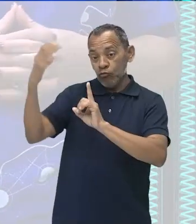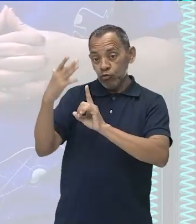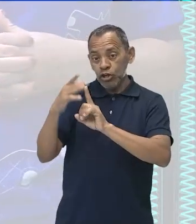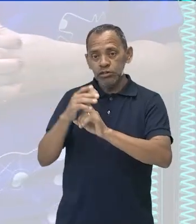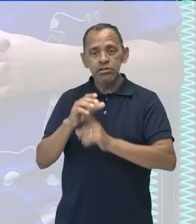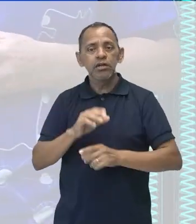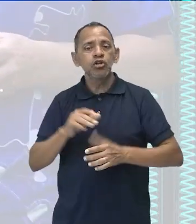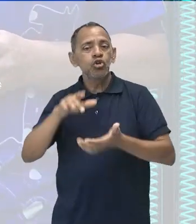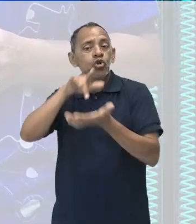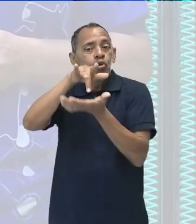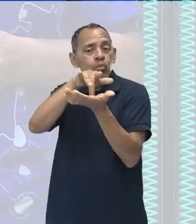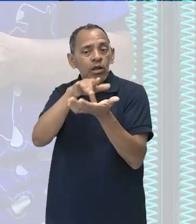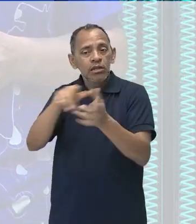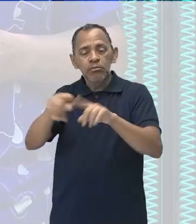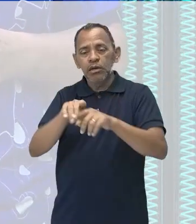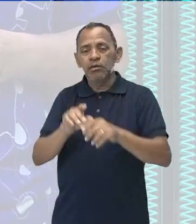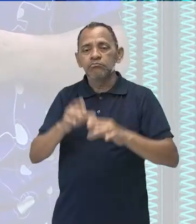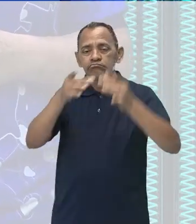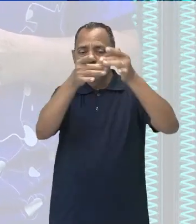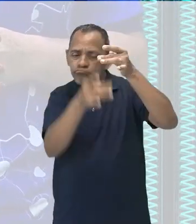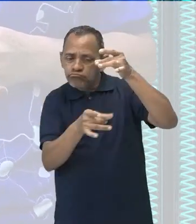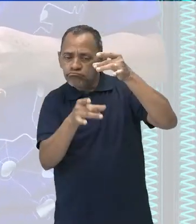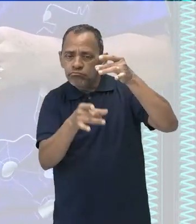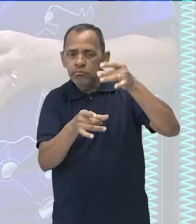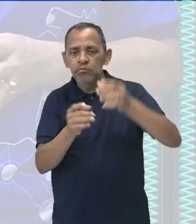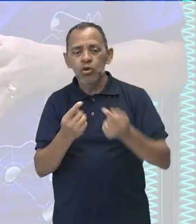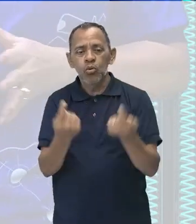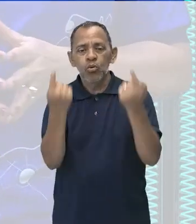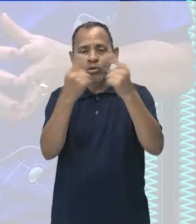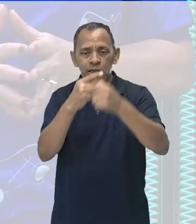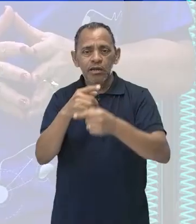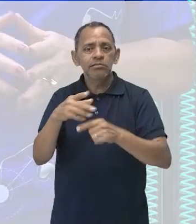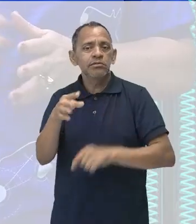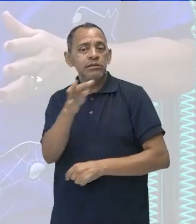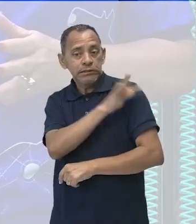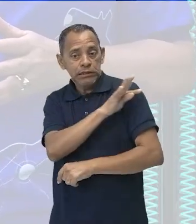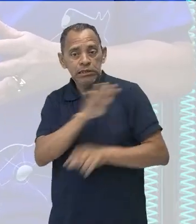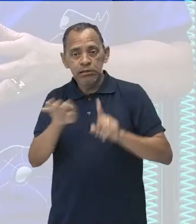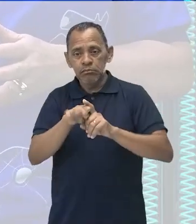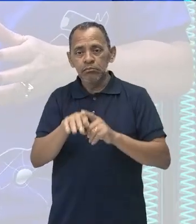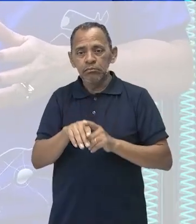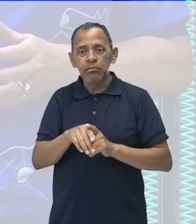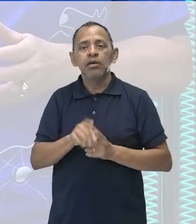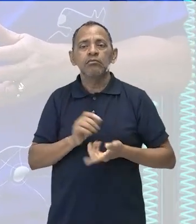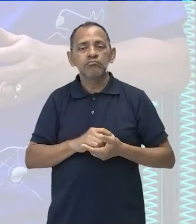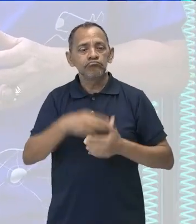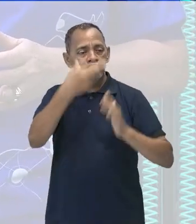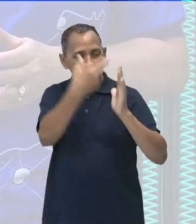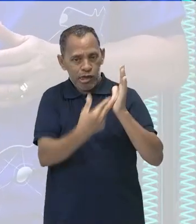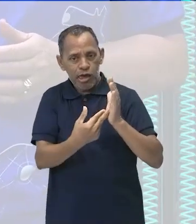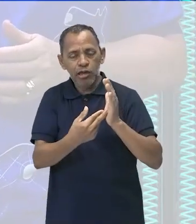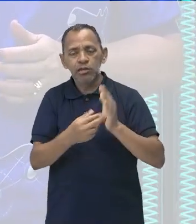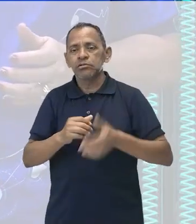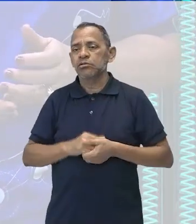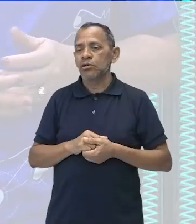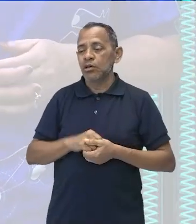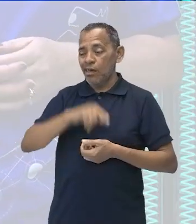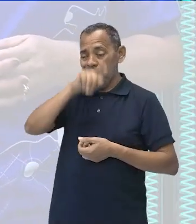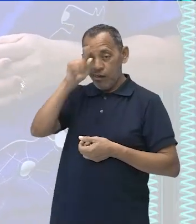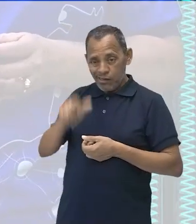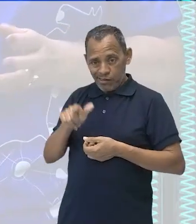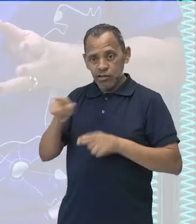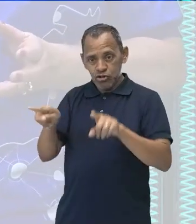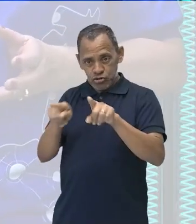de movimento. Ao contrário das técnicas rígidas do balé, a dança moderna valoriza movimentos mais naturais, fluidos